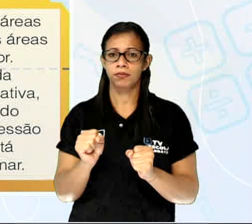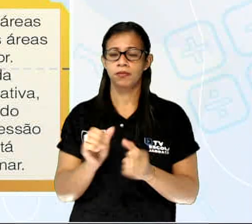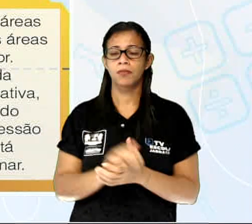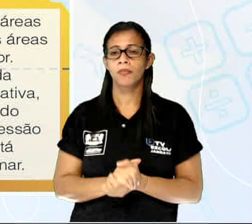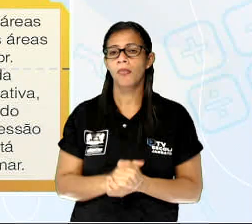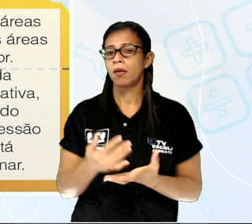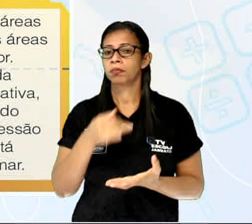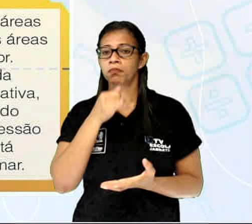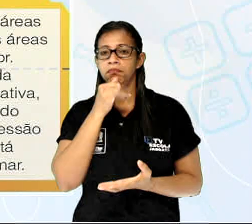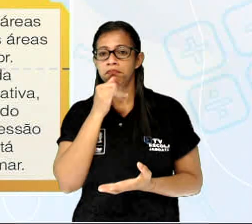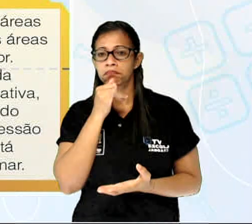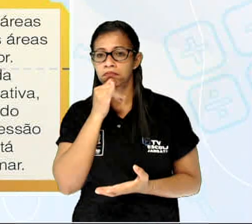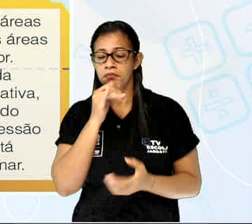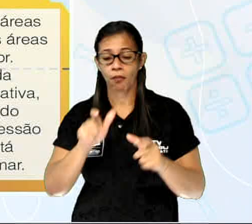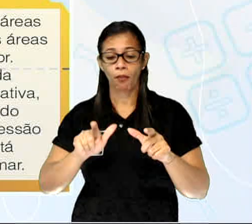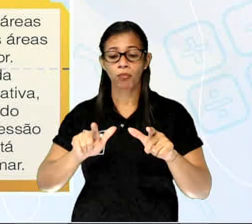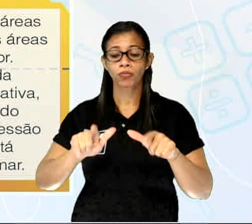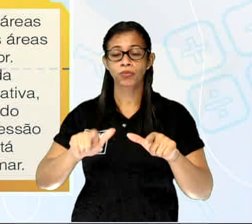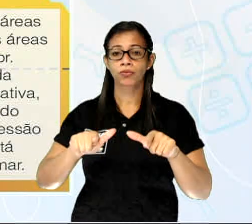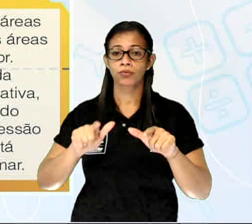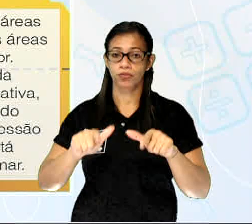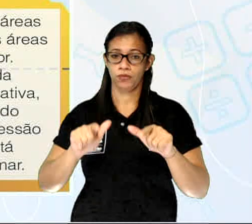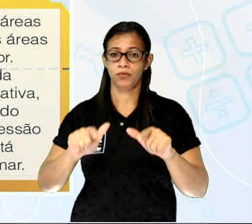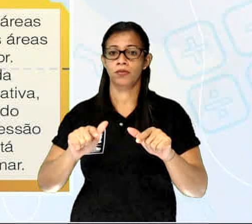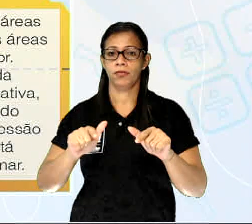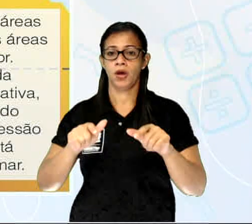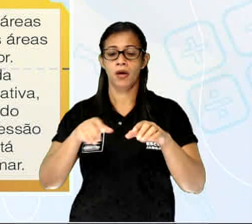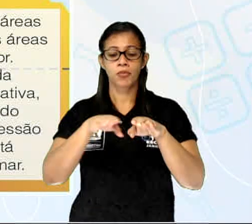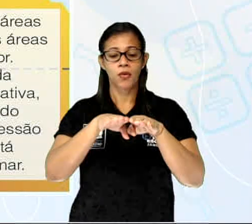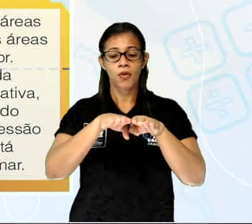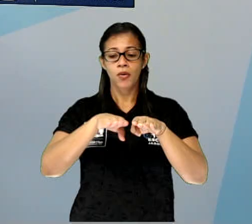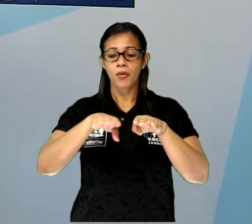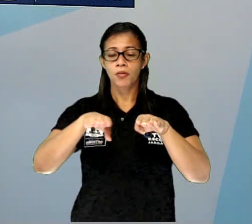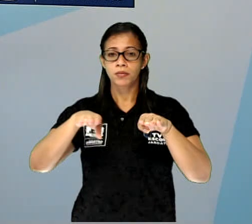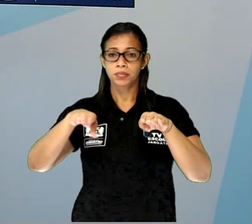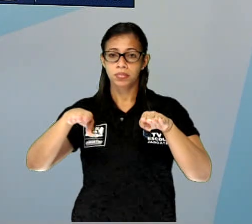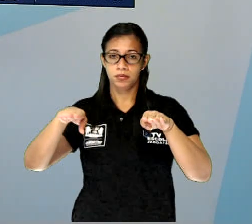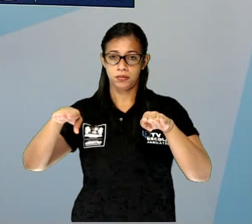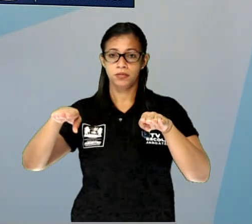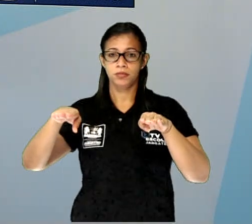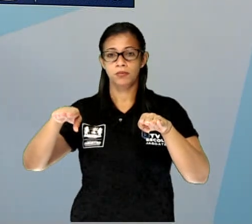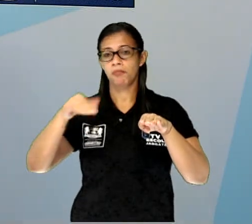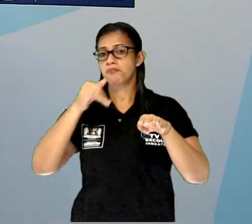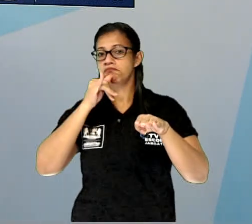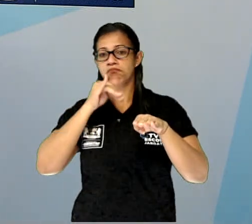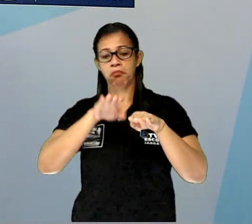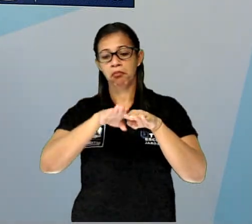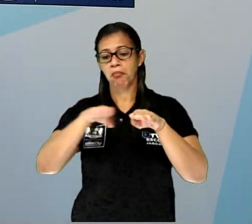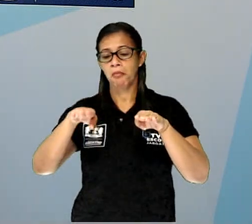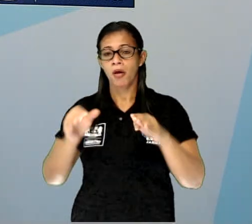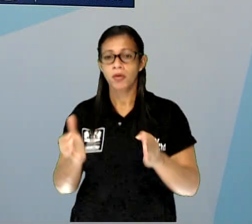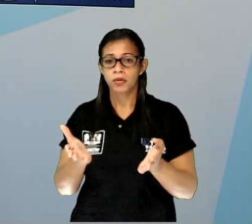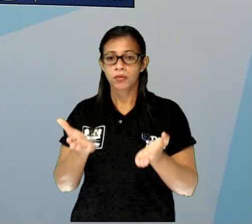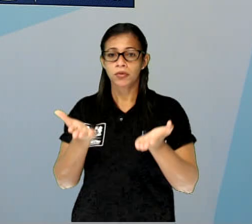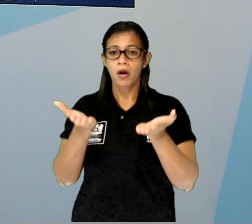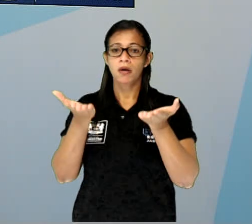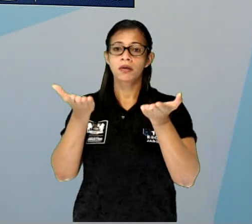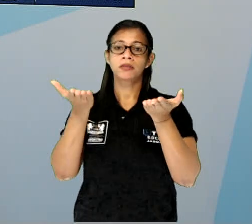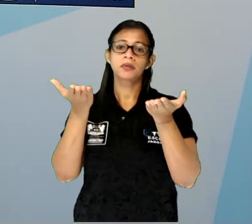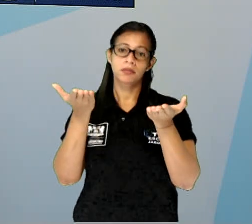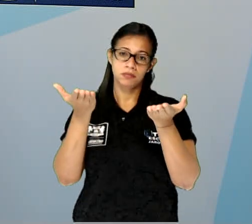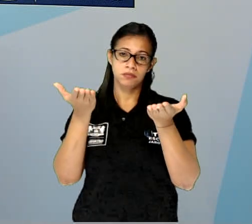cima, na parte superior, ela é plana. É como se você pegasse uma planície e levantasse. Então, você vai ter